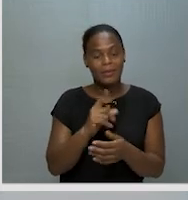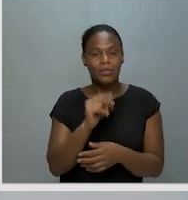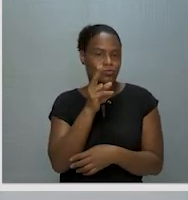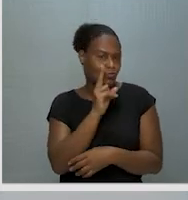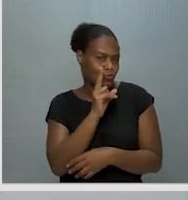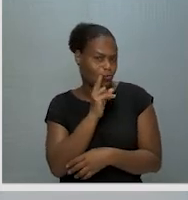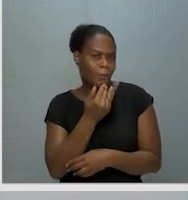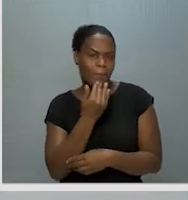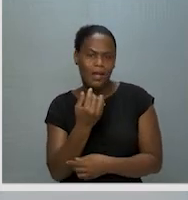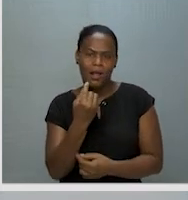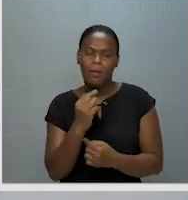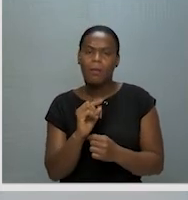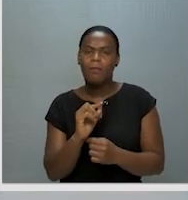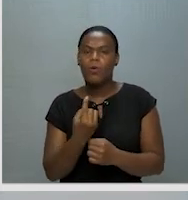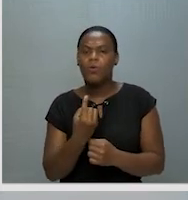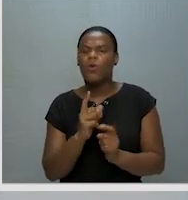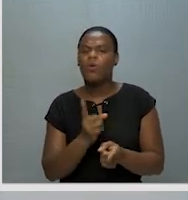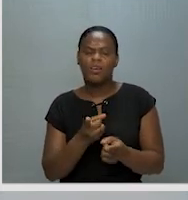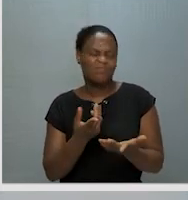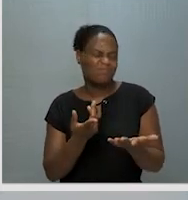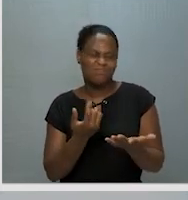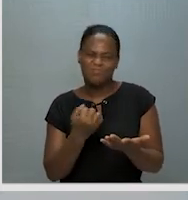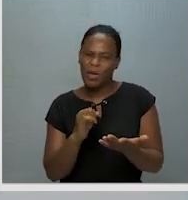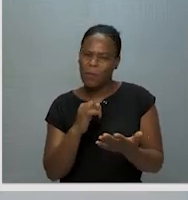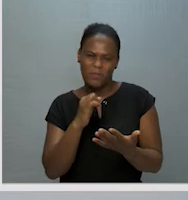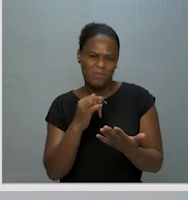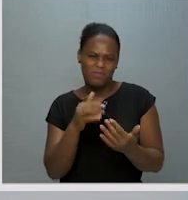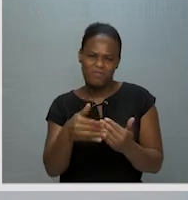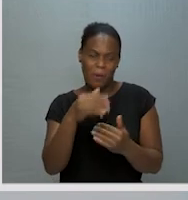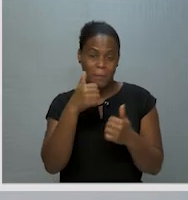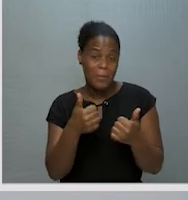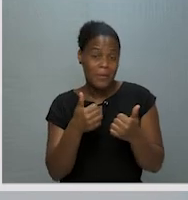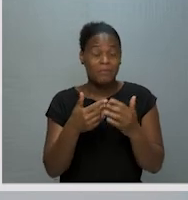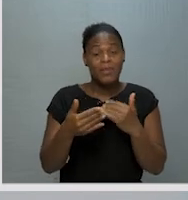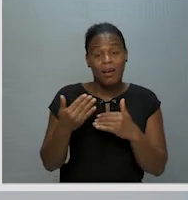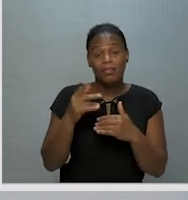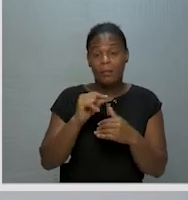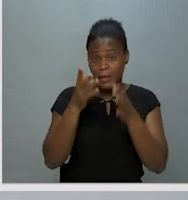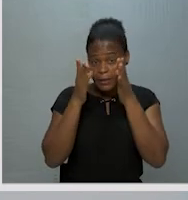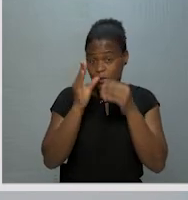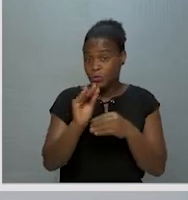pedir desculpas por aquilo que não correu muito bem. Mas ainda uma chamadinha de